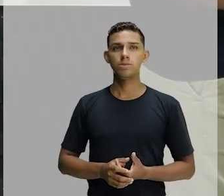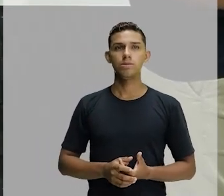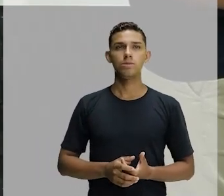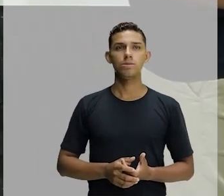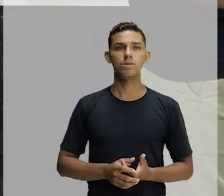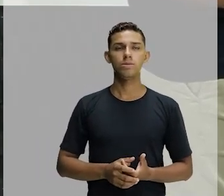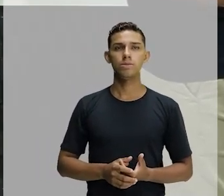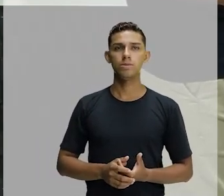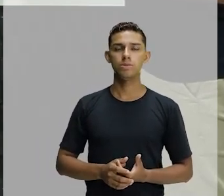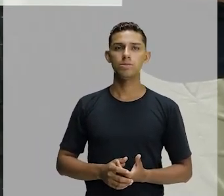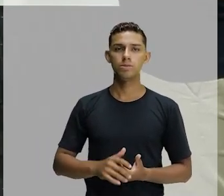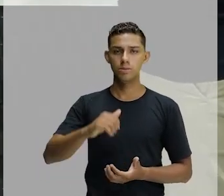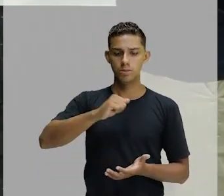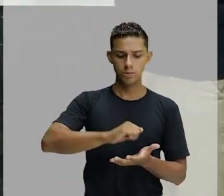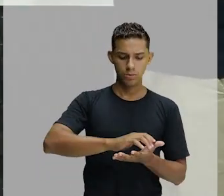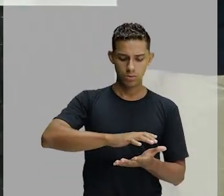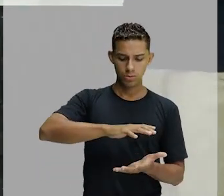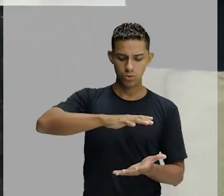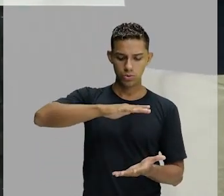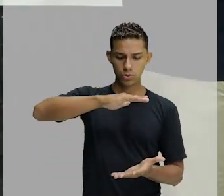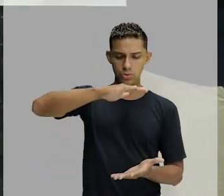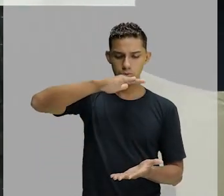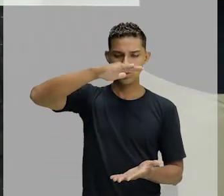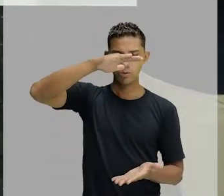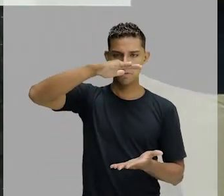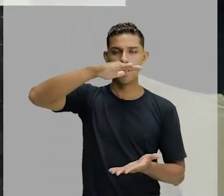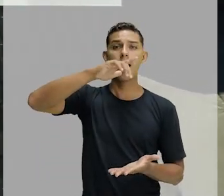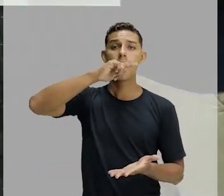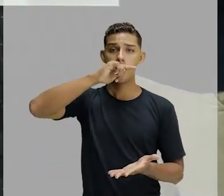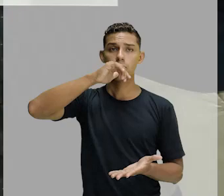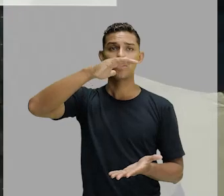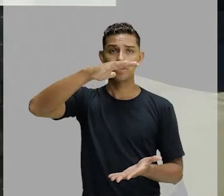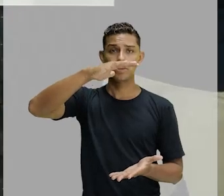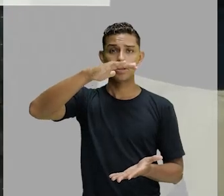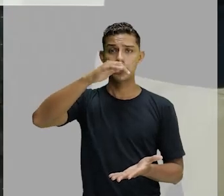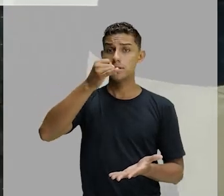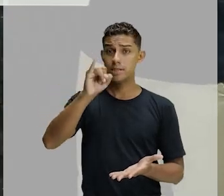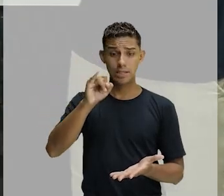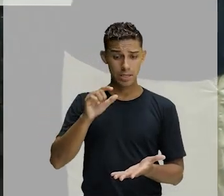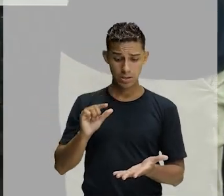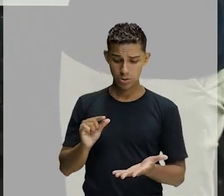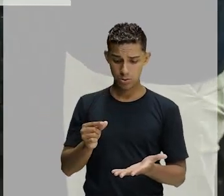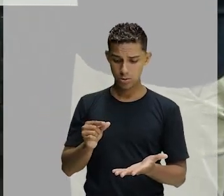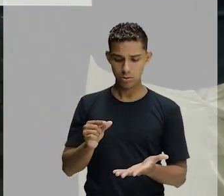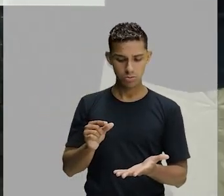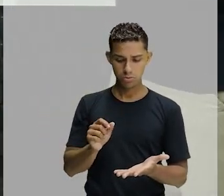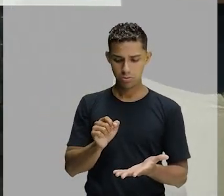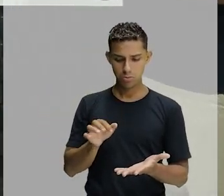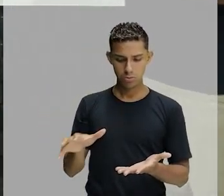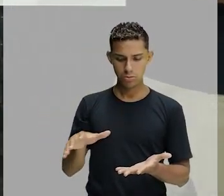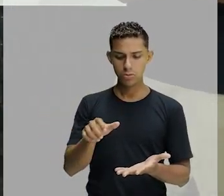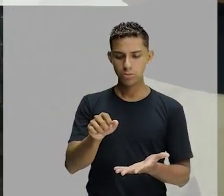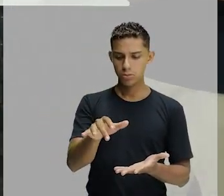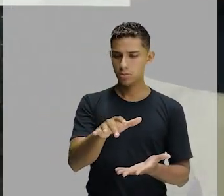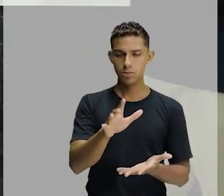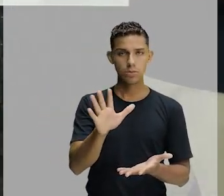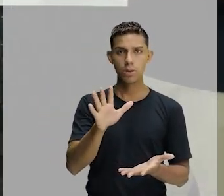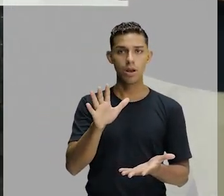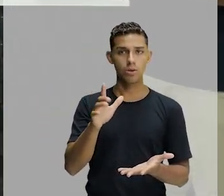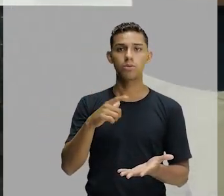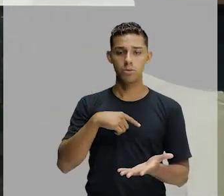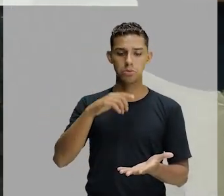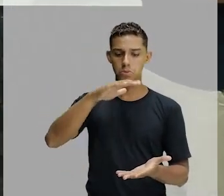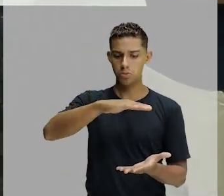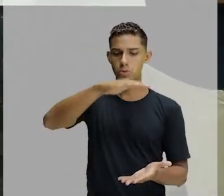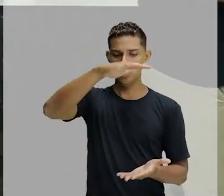da água ela vai chegar a um determinado patamar. Se nesses furinhos não estiverem abertos, o balde vai encher,